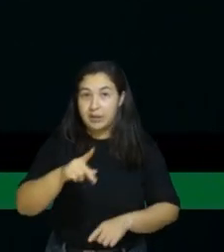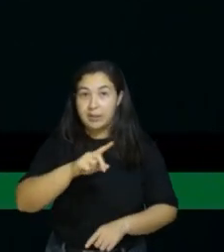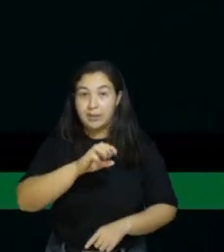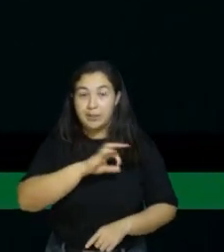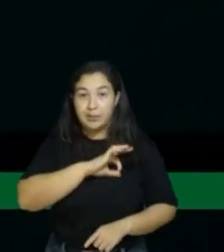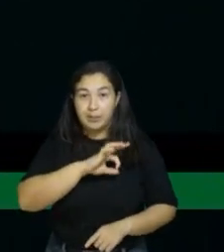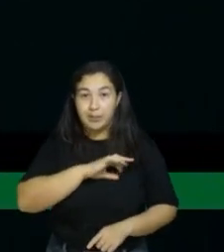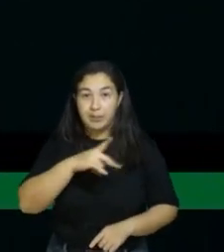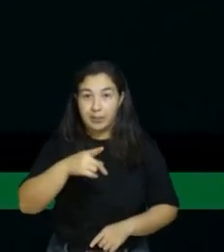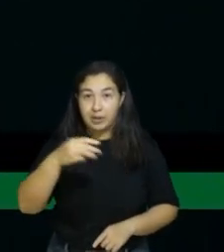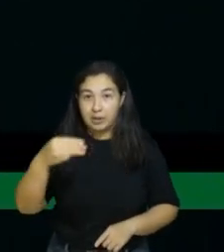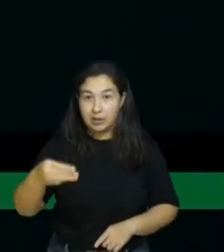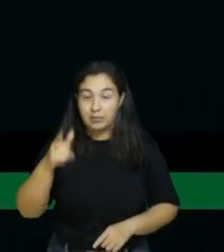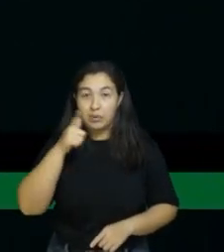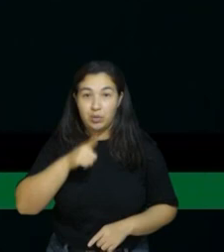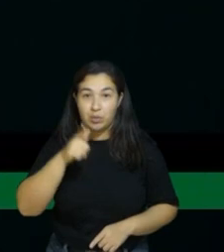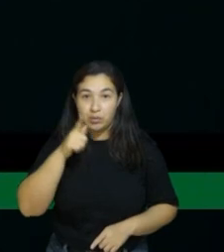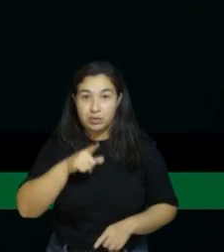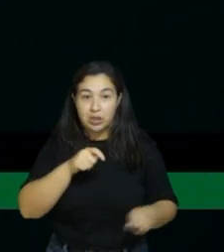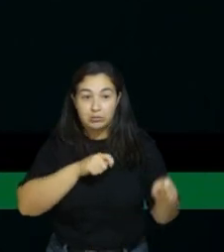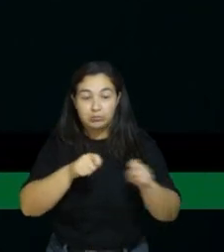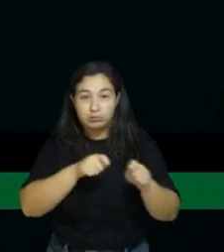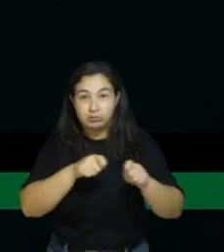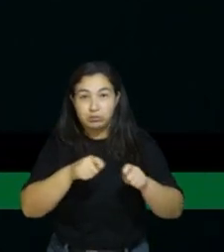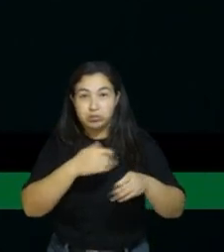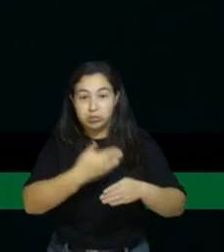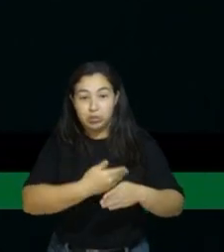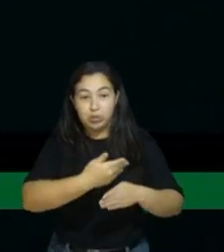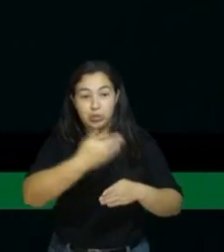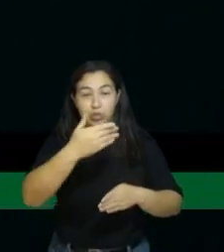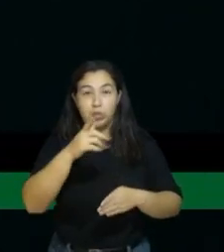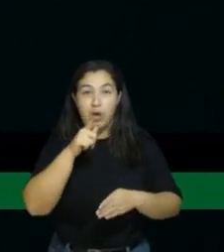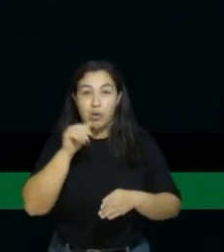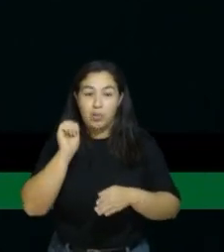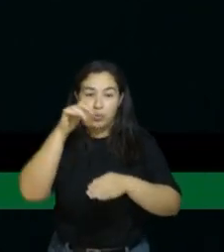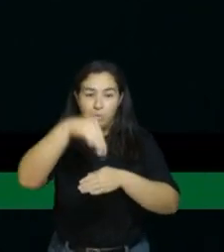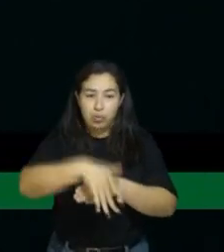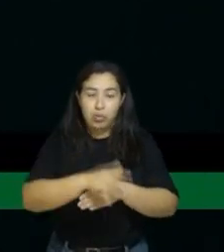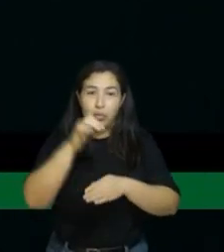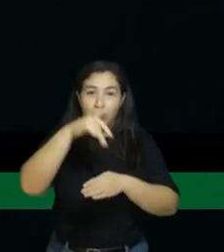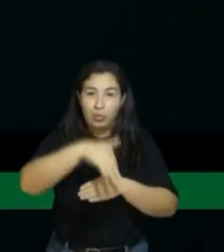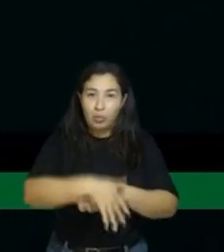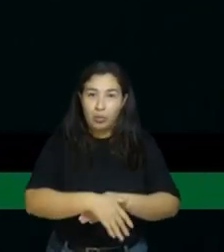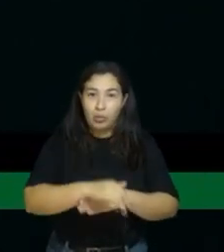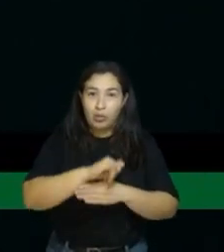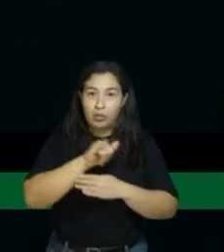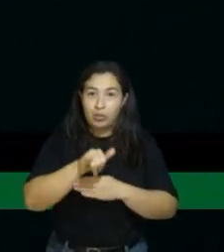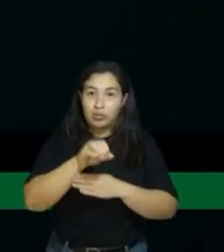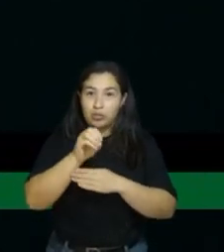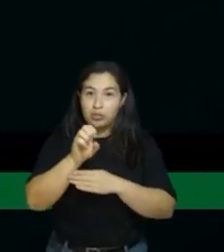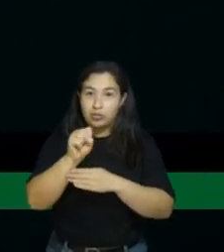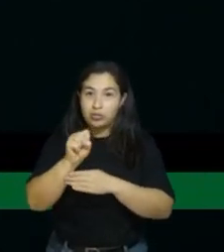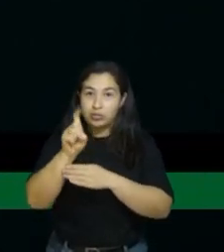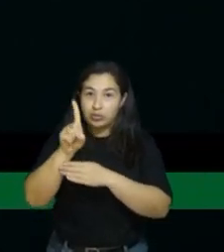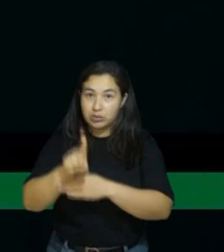barragem de José boet eh então um indivíduo bem preparado e bem intencionado conseguiu ajudar uma cidade inteira então a gente precisa